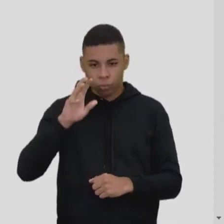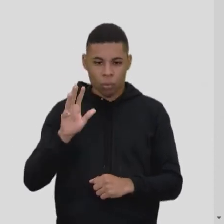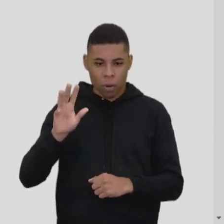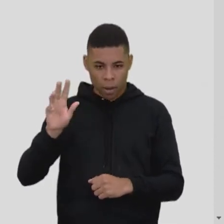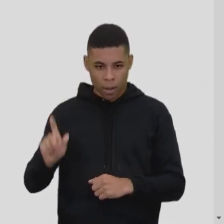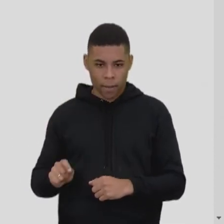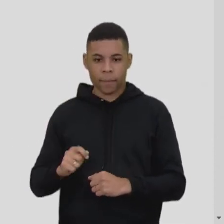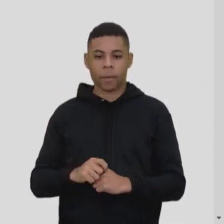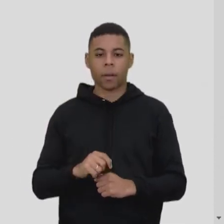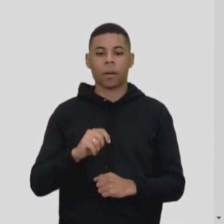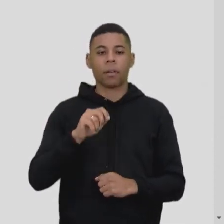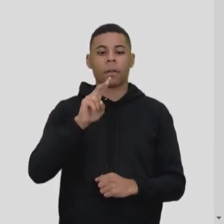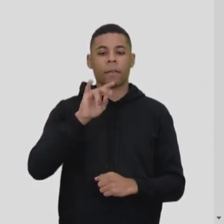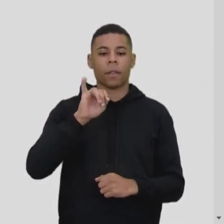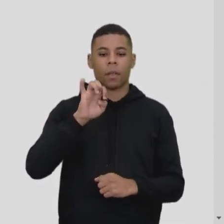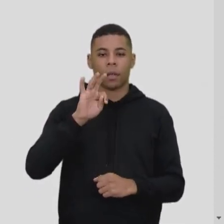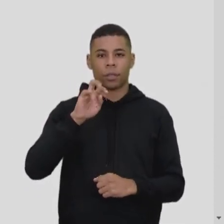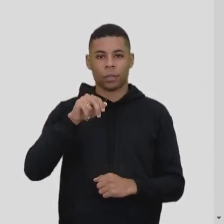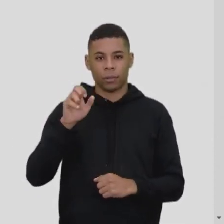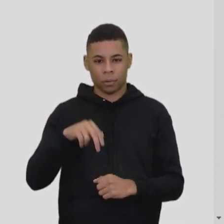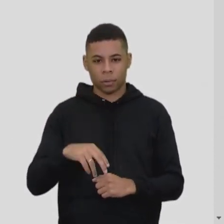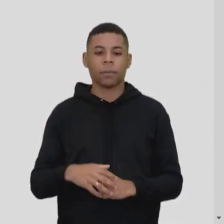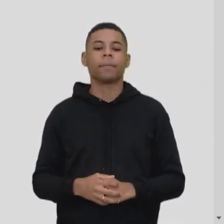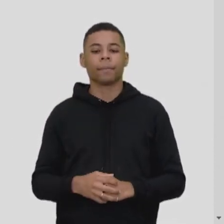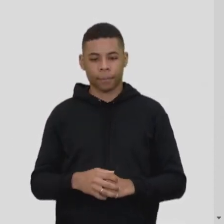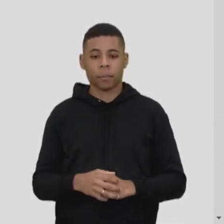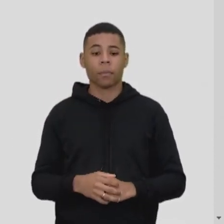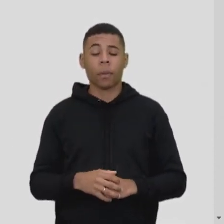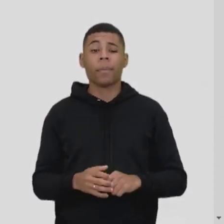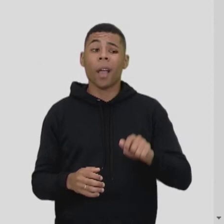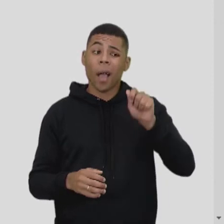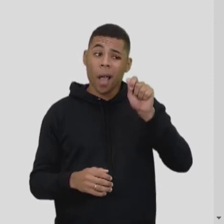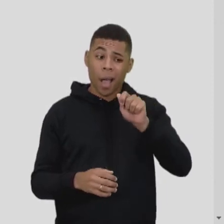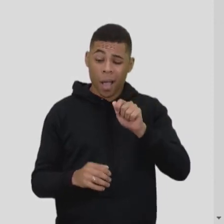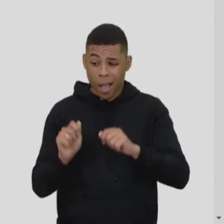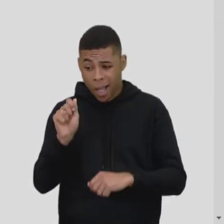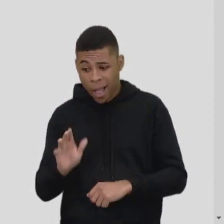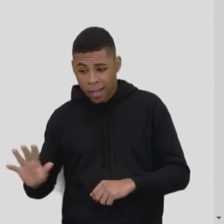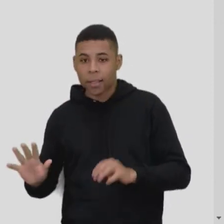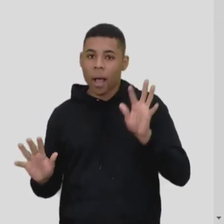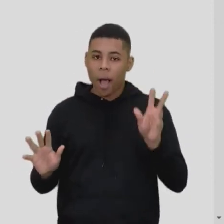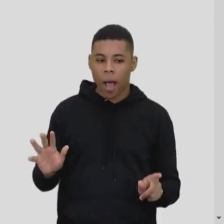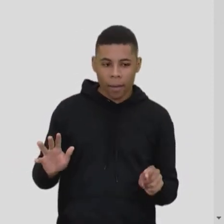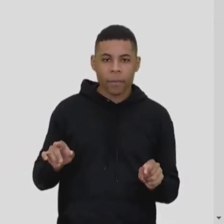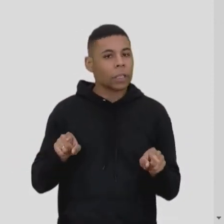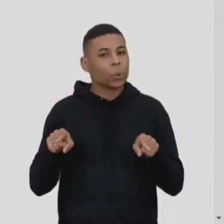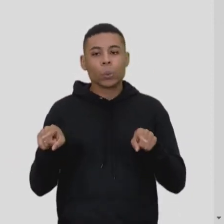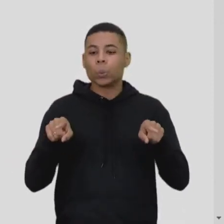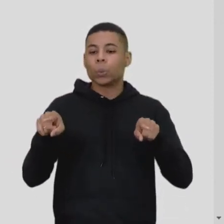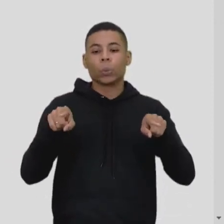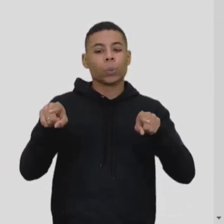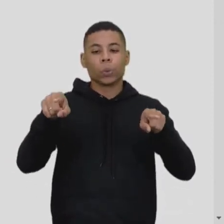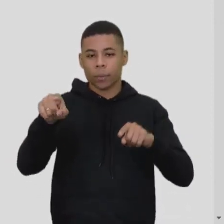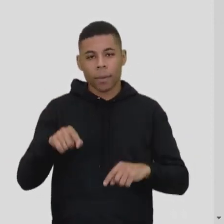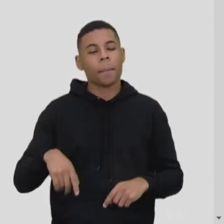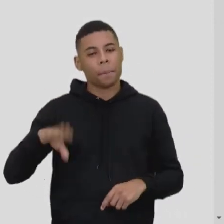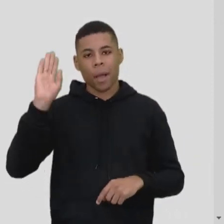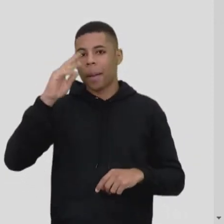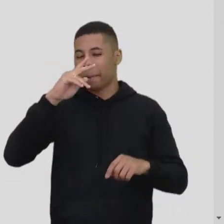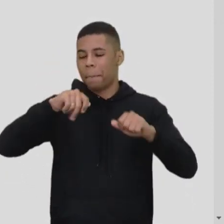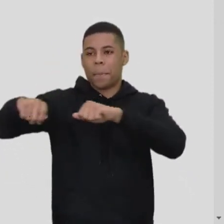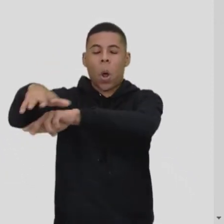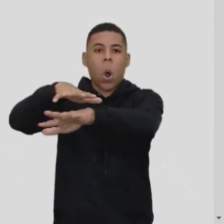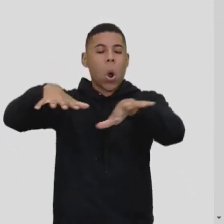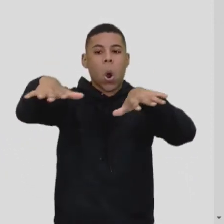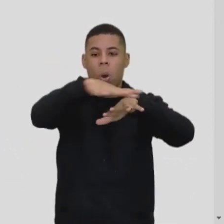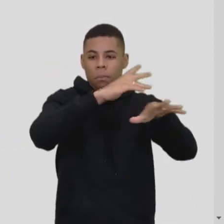muitos países que tem lá Ásia e África, que são os continentes aí com o maior contingente populacional, né,